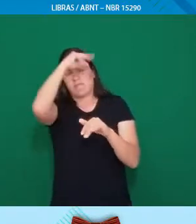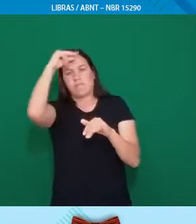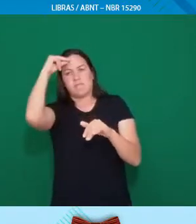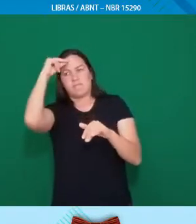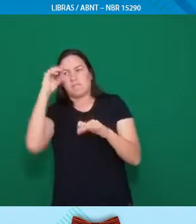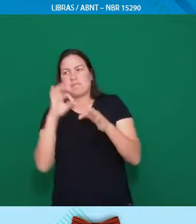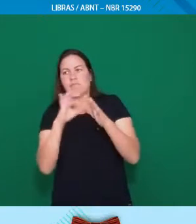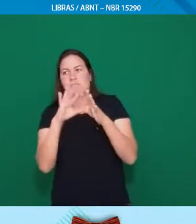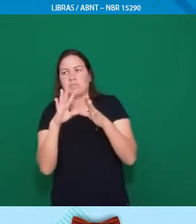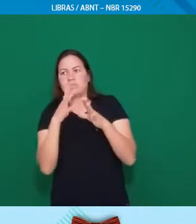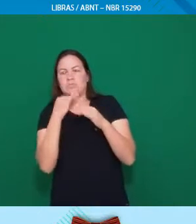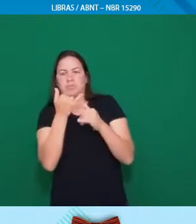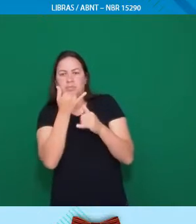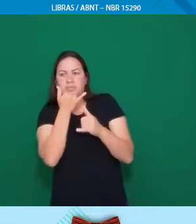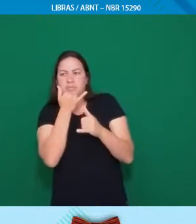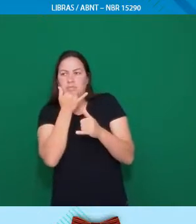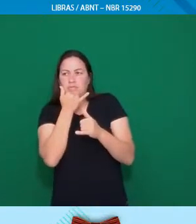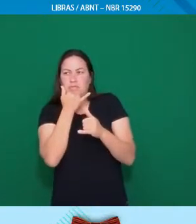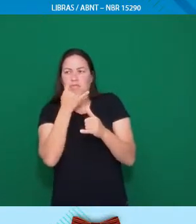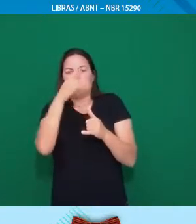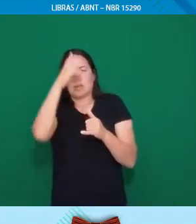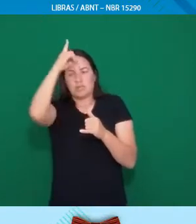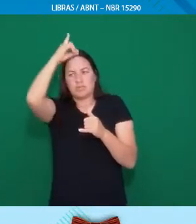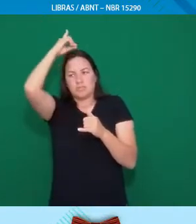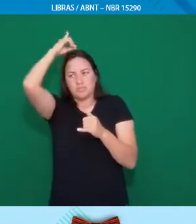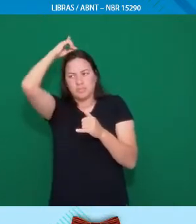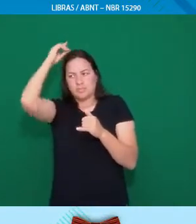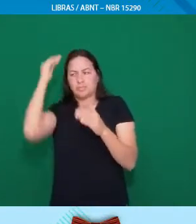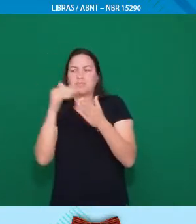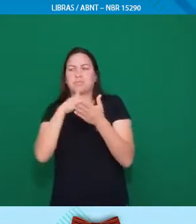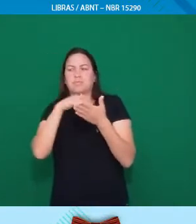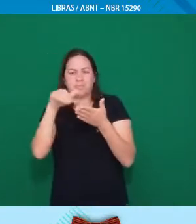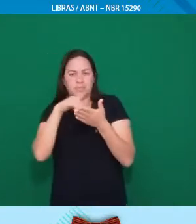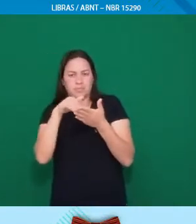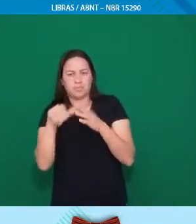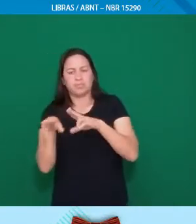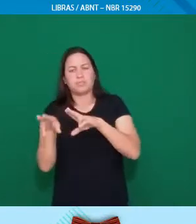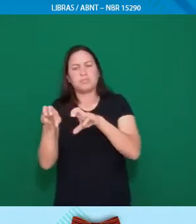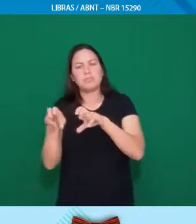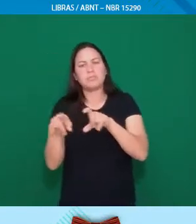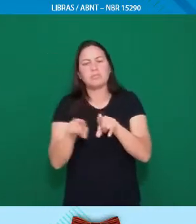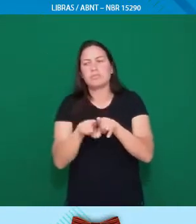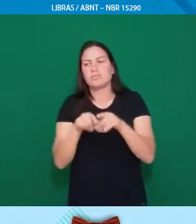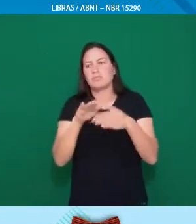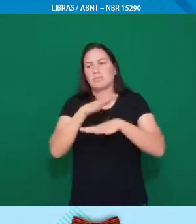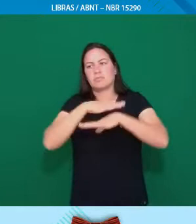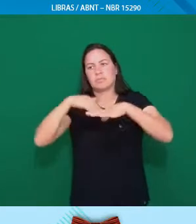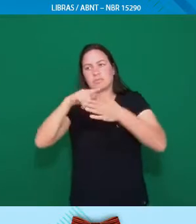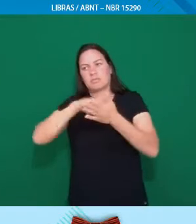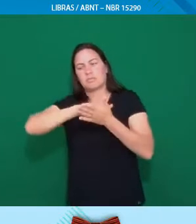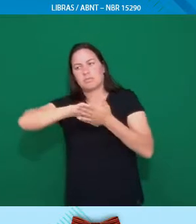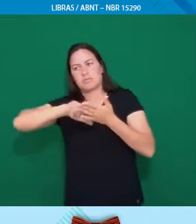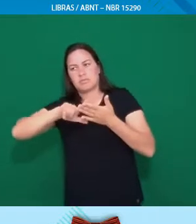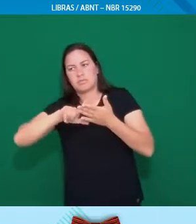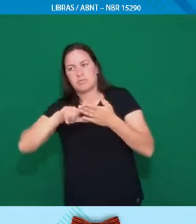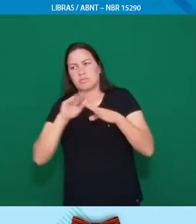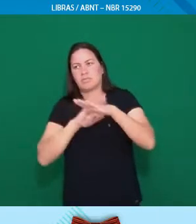executivo então eu peço Vereador Claudemir que faz parte de obras para que Providencie a limpeza lá no loteamento